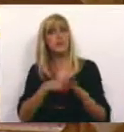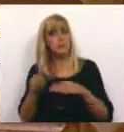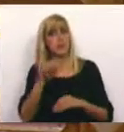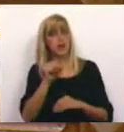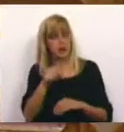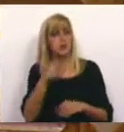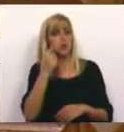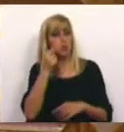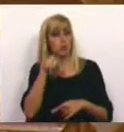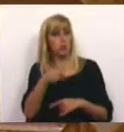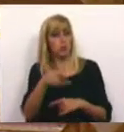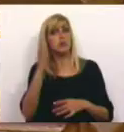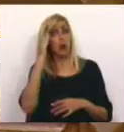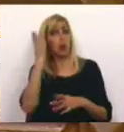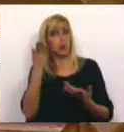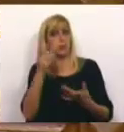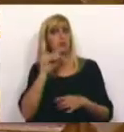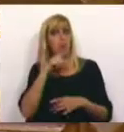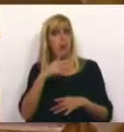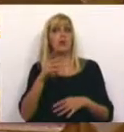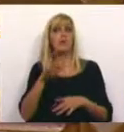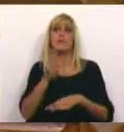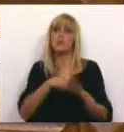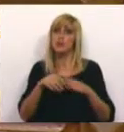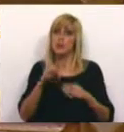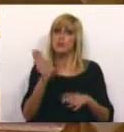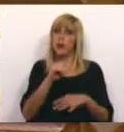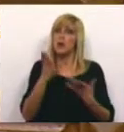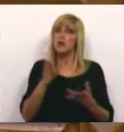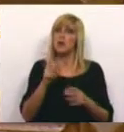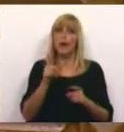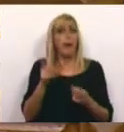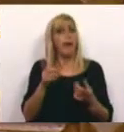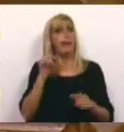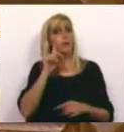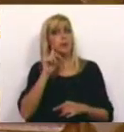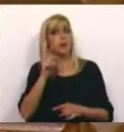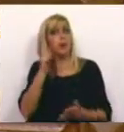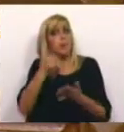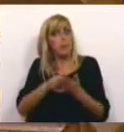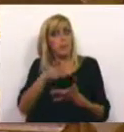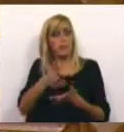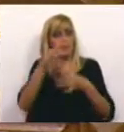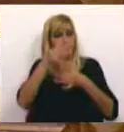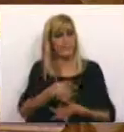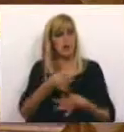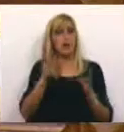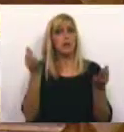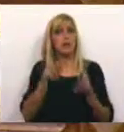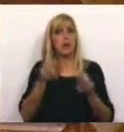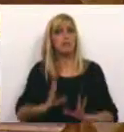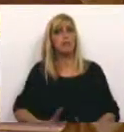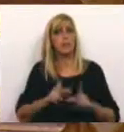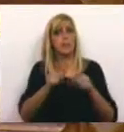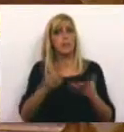verdes consideram até que há condições para ir mais longe, desde logo porque é absolutamente indispensável uma aposta firme e efetiva no